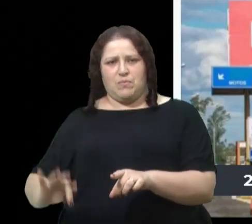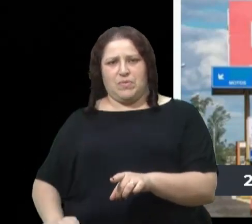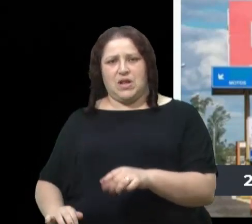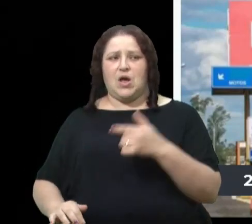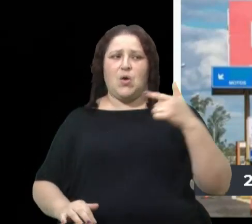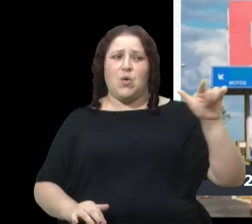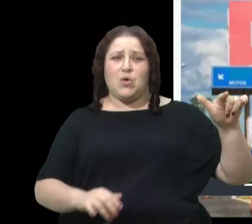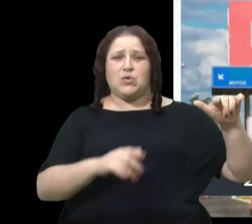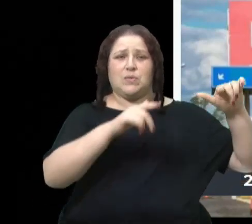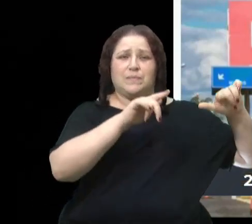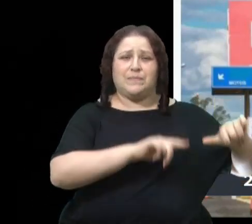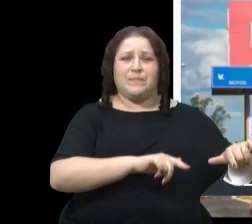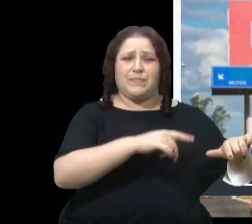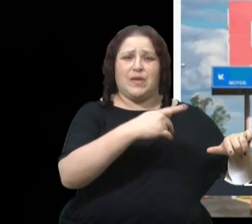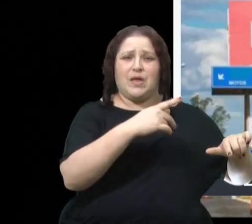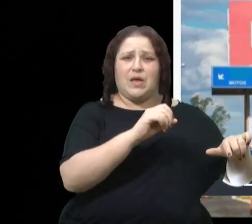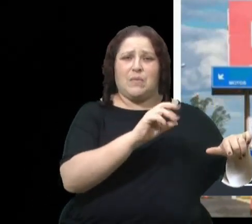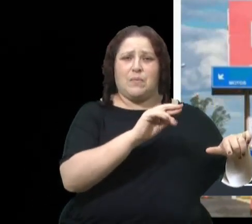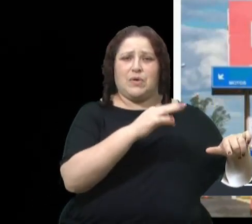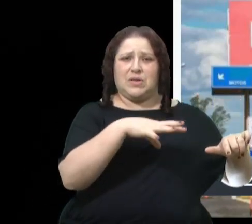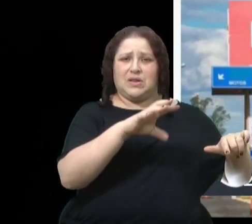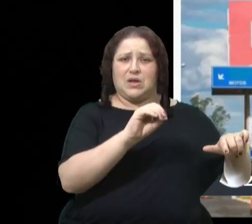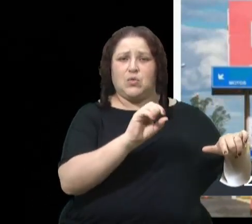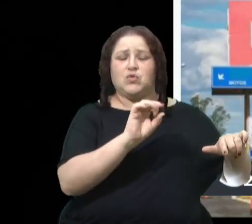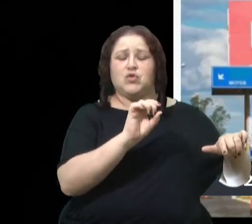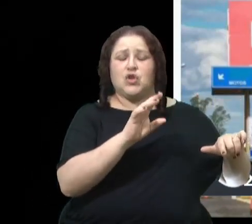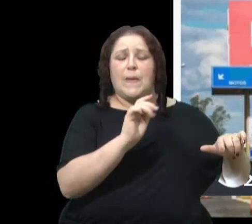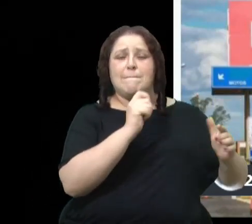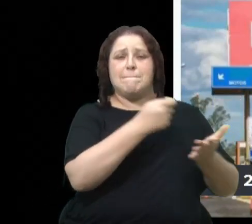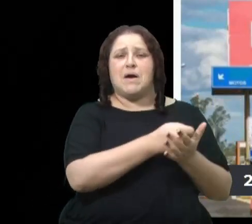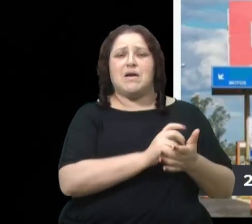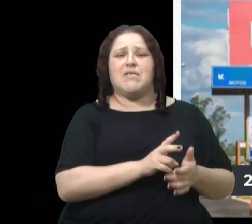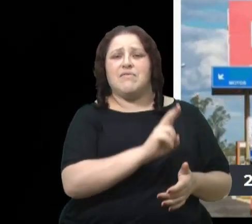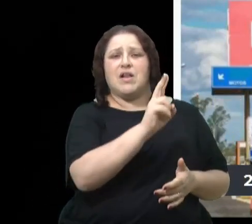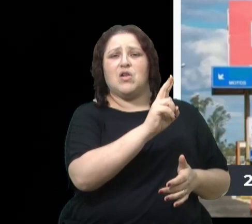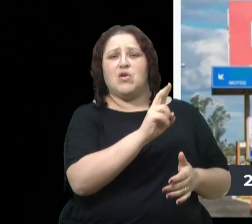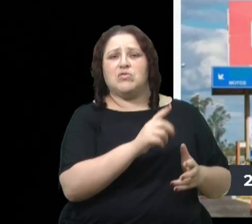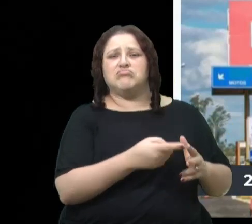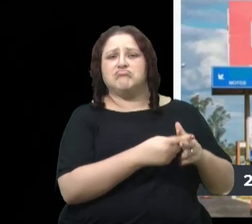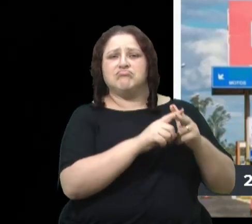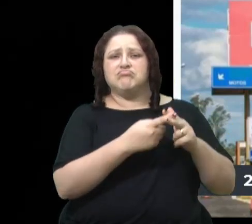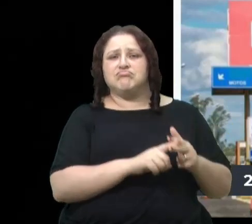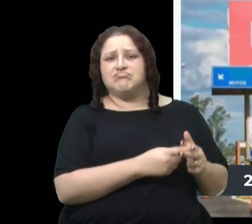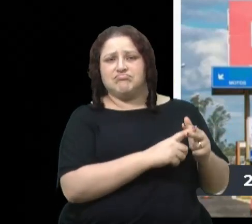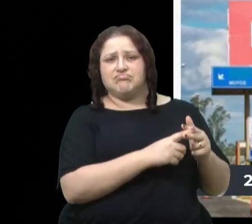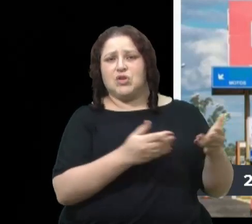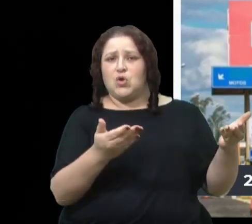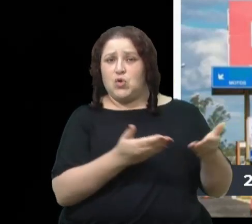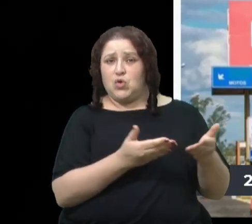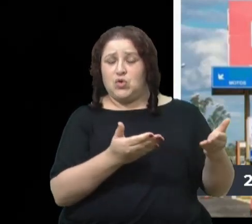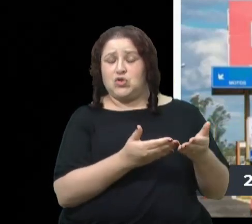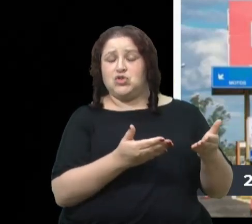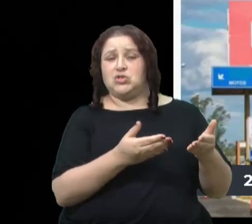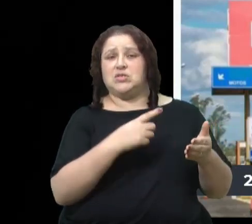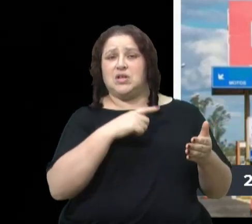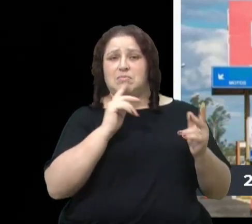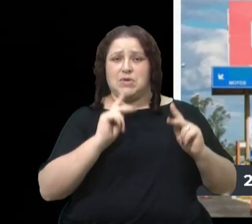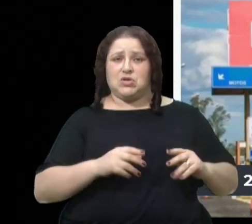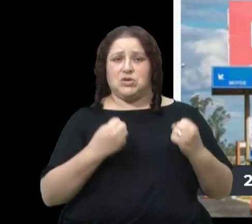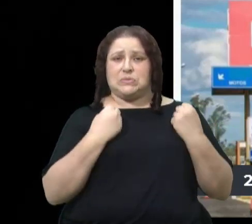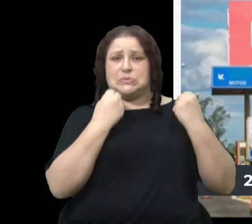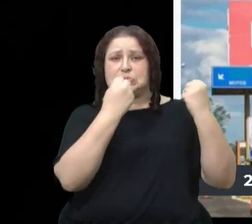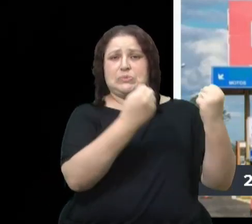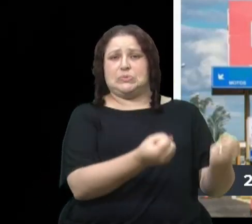de manutenção. Lá está pronto. Hoje, às 6h50, quem anda nessa estrada, e eu